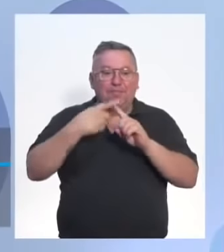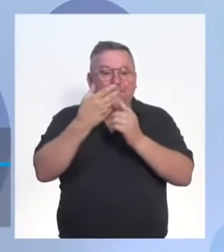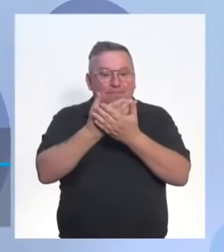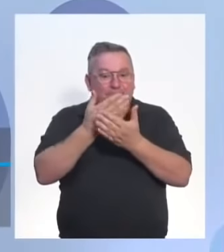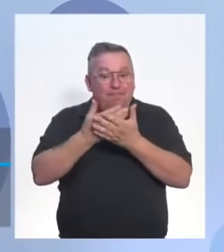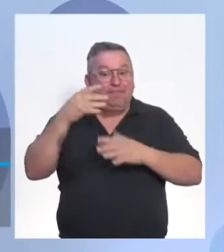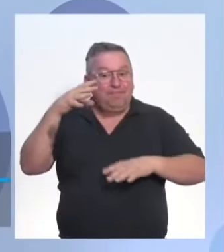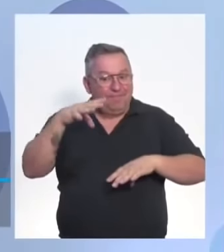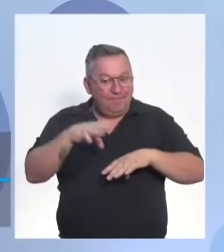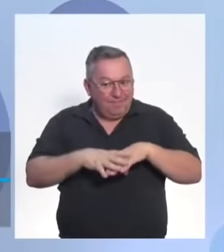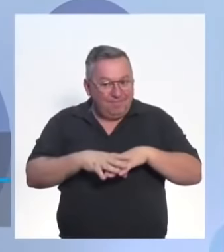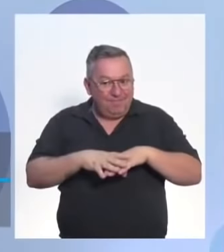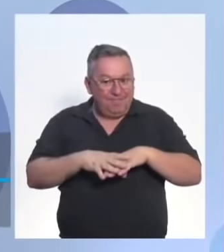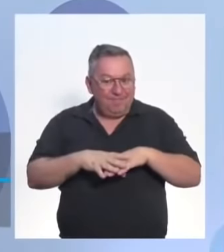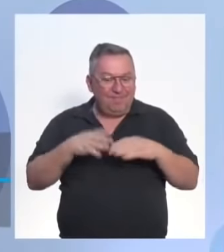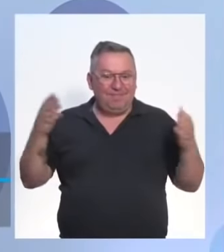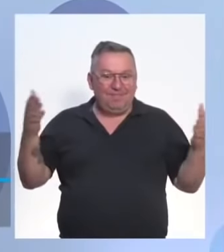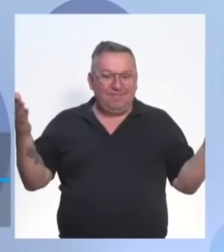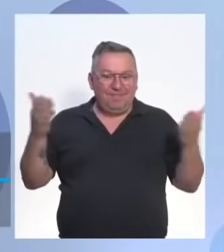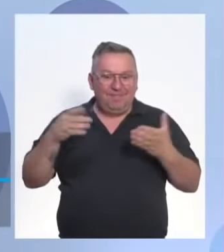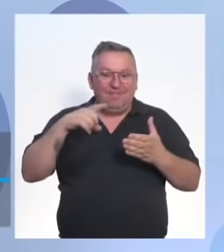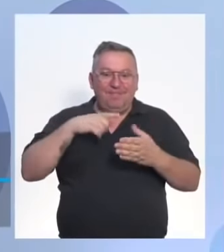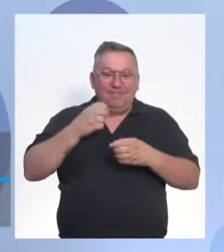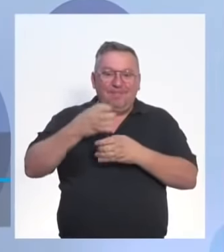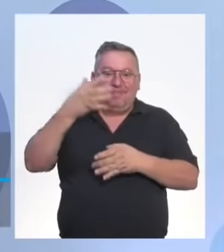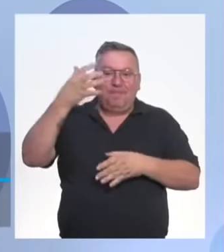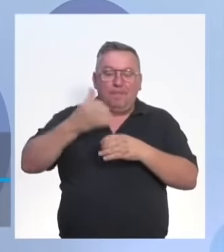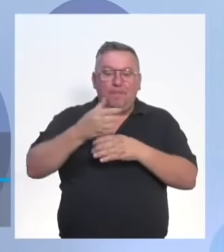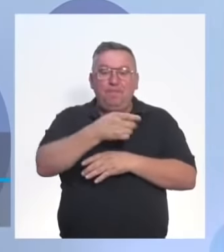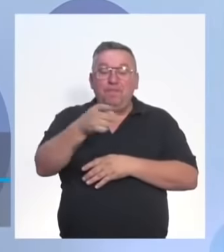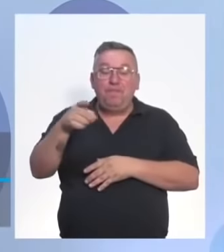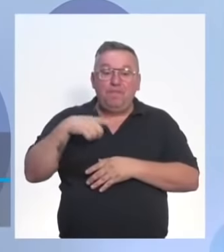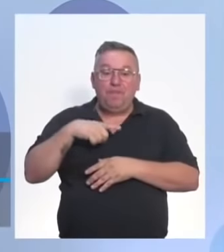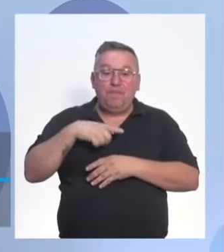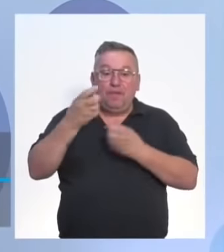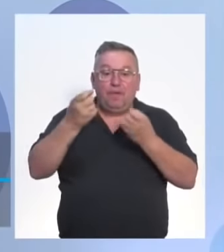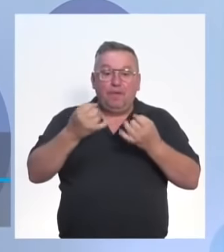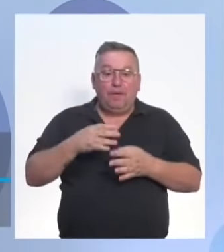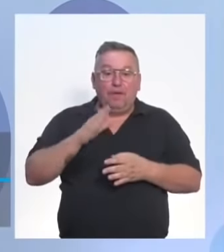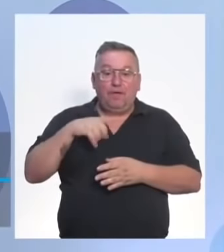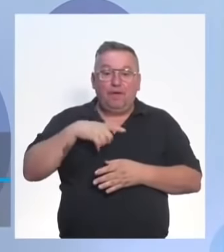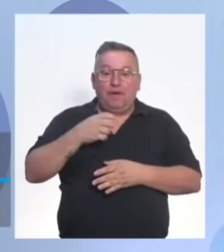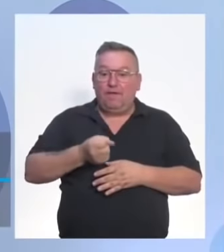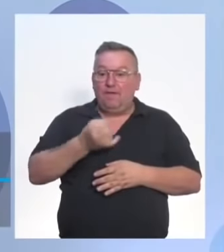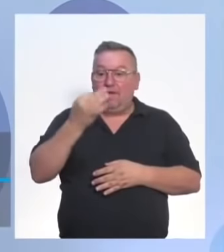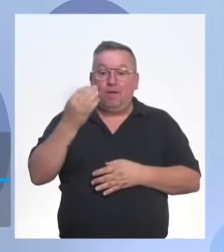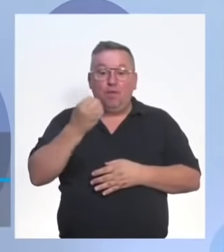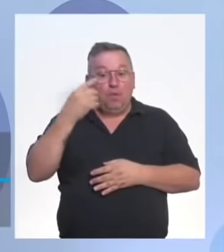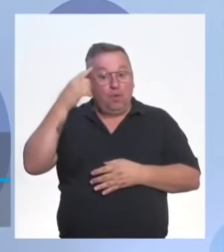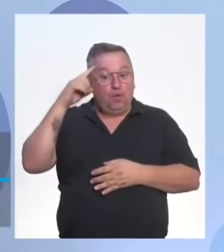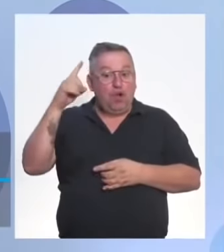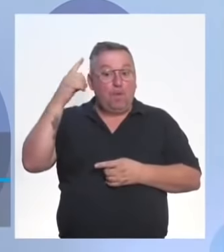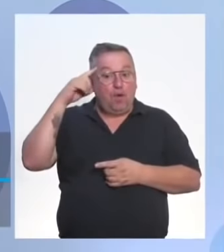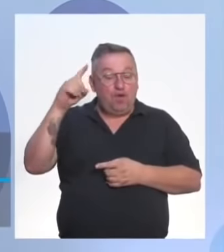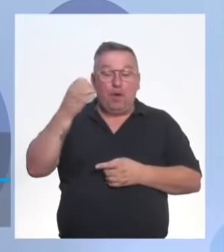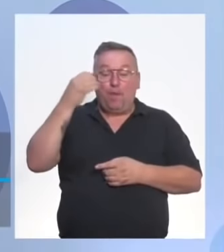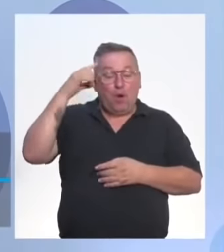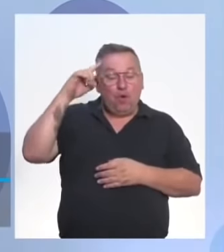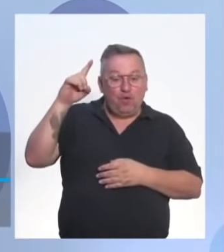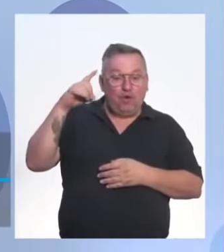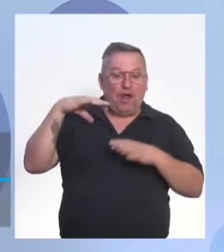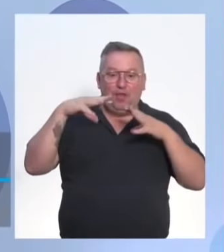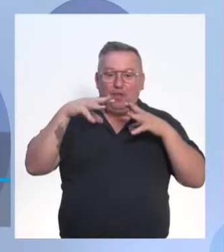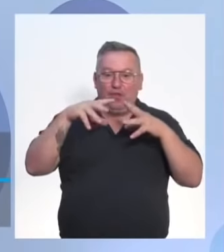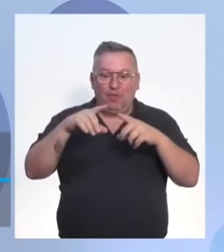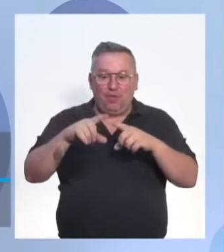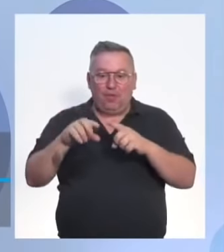aula de matemática. Hoje eu vou estar aqui no chat acompanhando o que vocês estão dizendo aqui, ó. Já tem muitos bom dias aqui, ó. Bom dia a